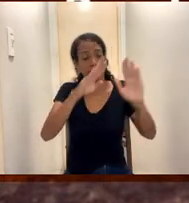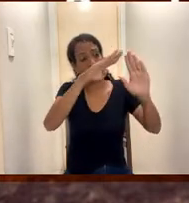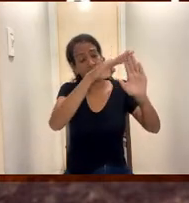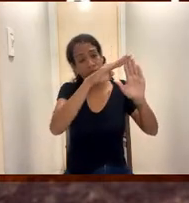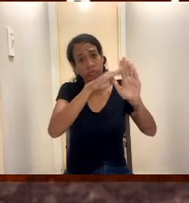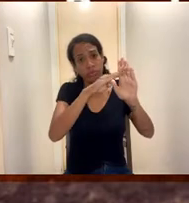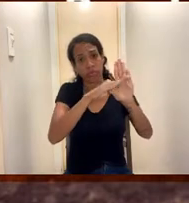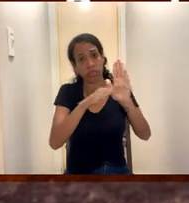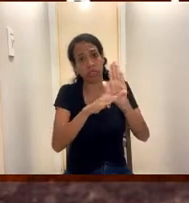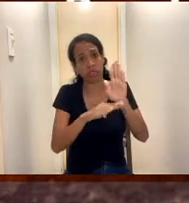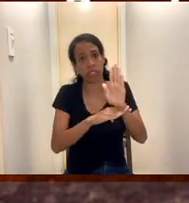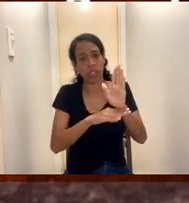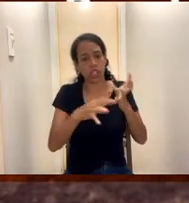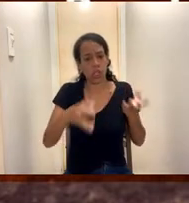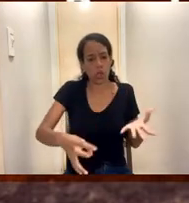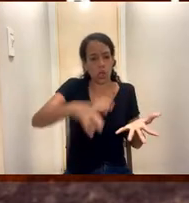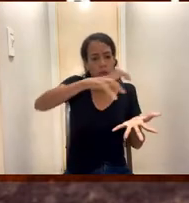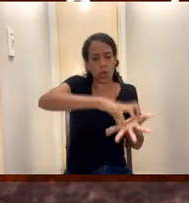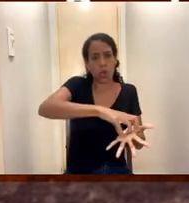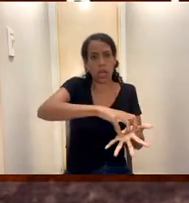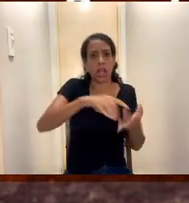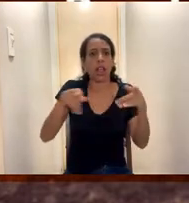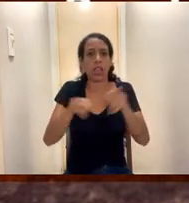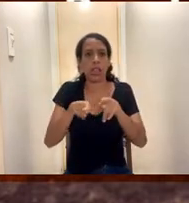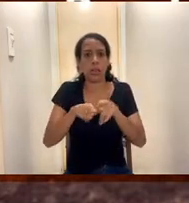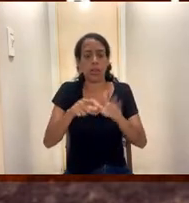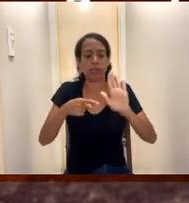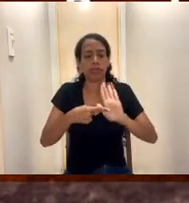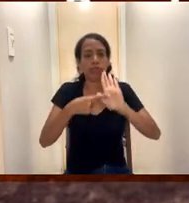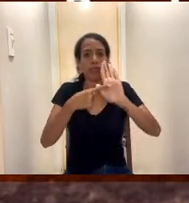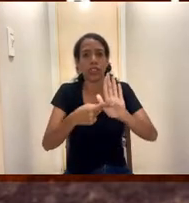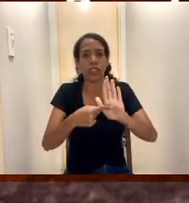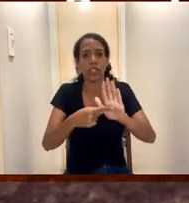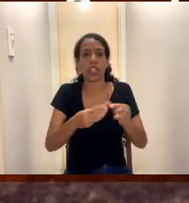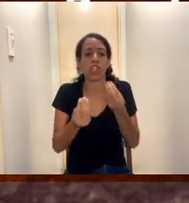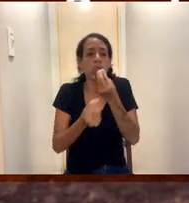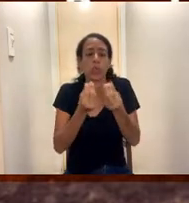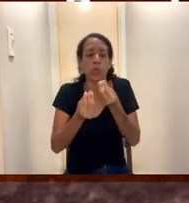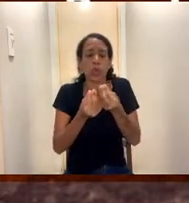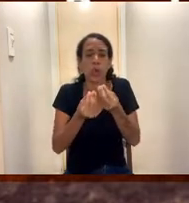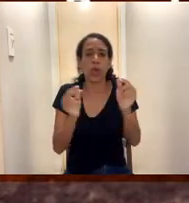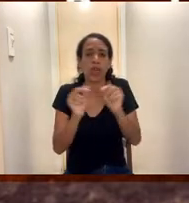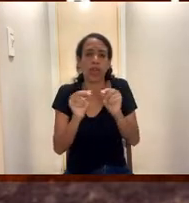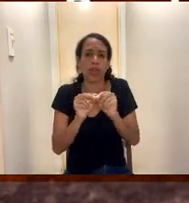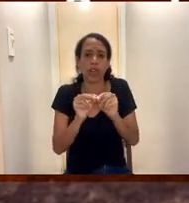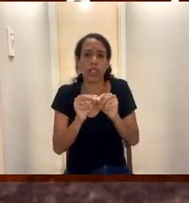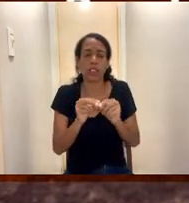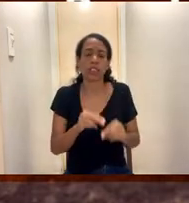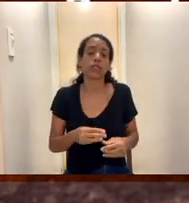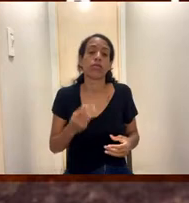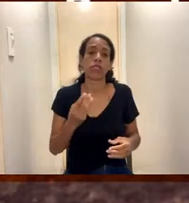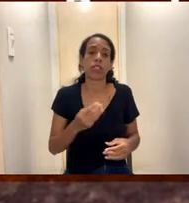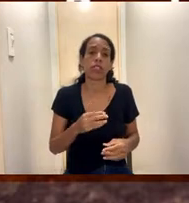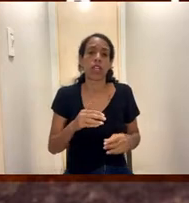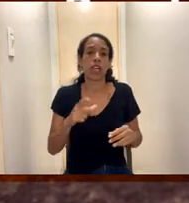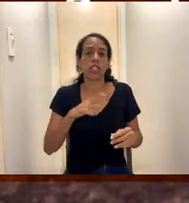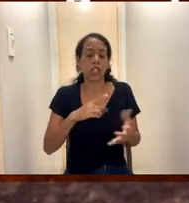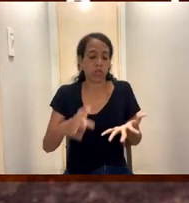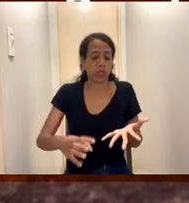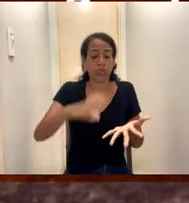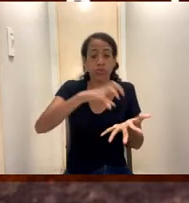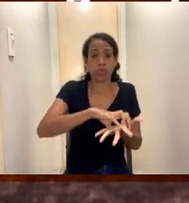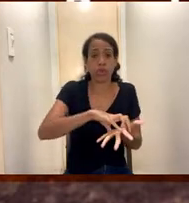elaboração, implementação e acompanhamento do projeto de atendimento. De que forma? De forma a contribuir